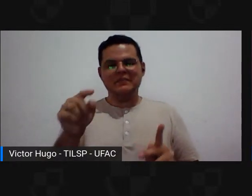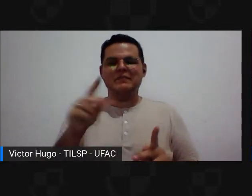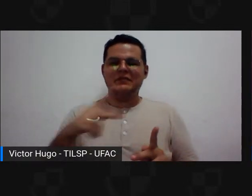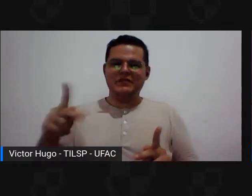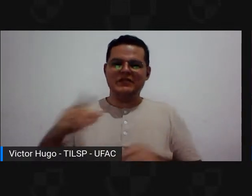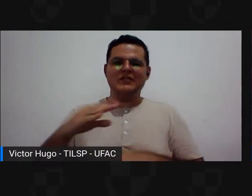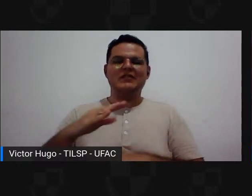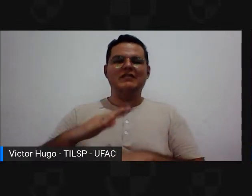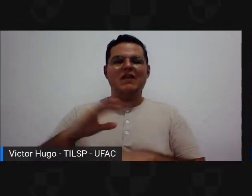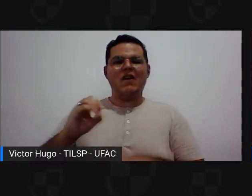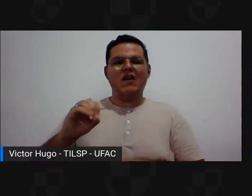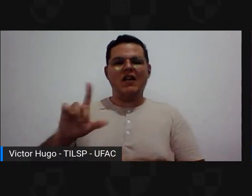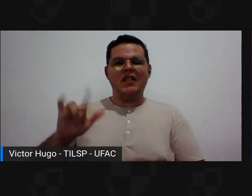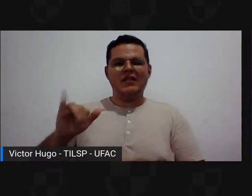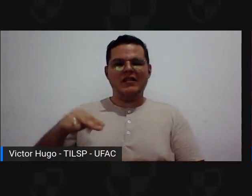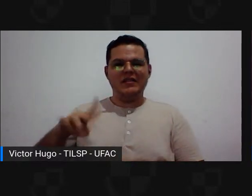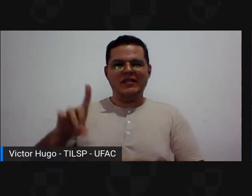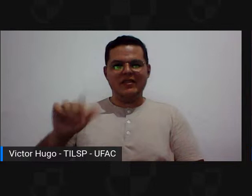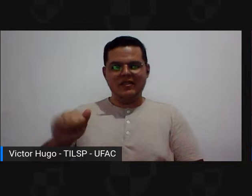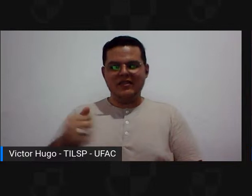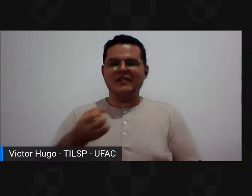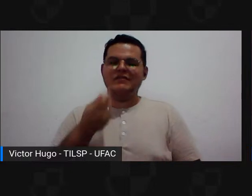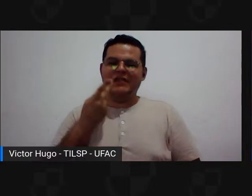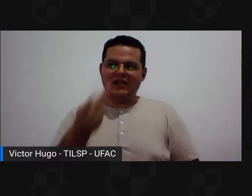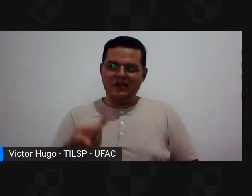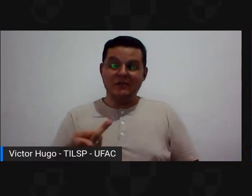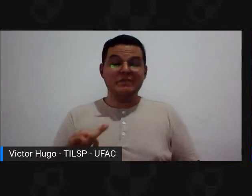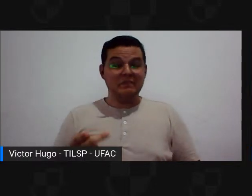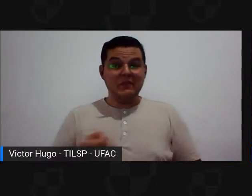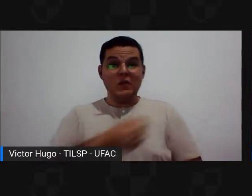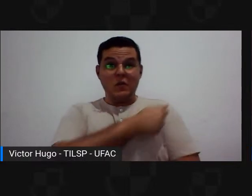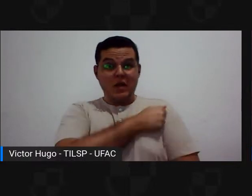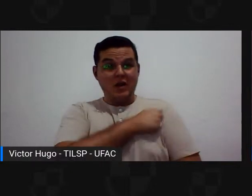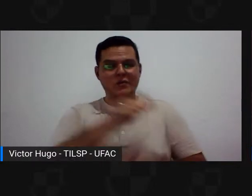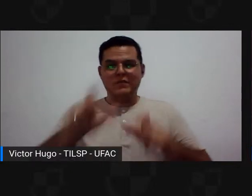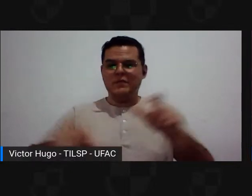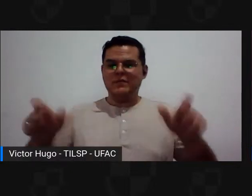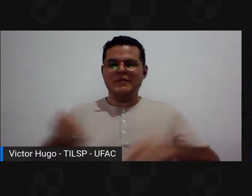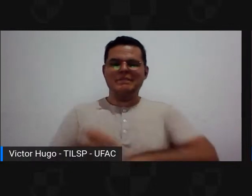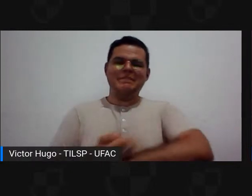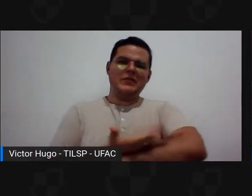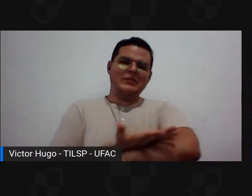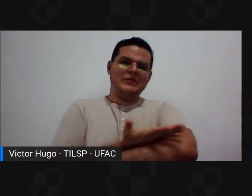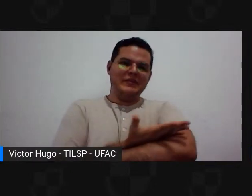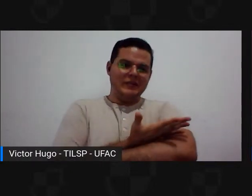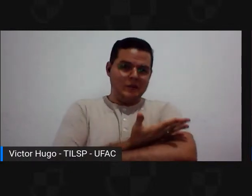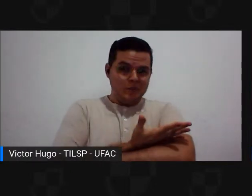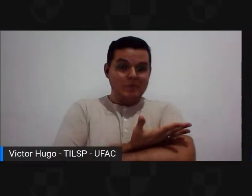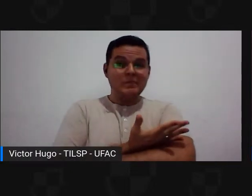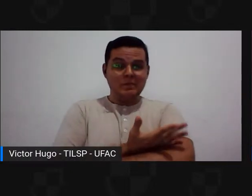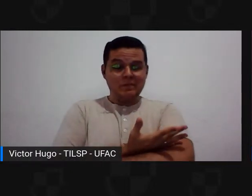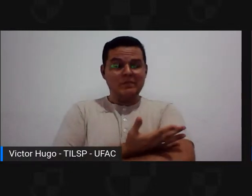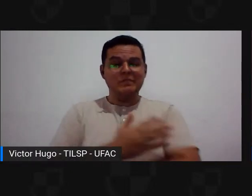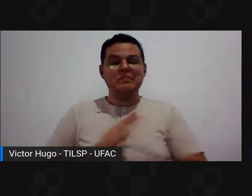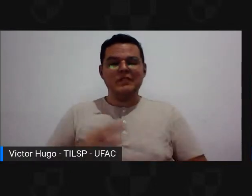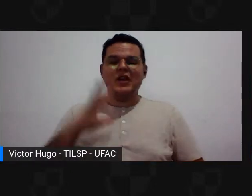alunos estão emocionados e realmente é o que eu falei. Somos todos letras UFAC.